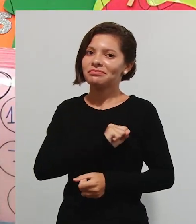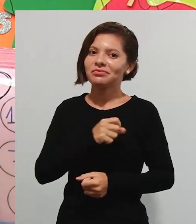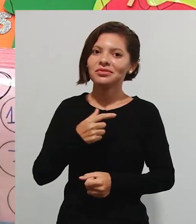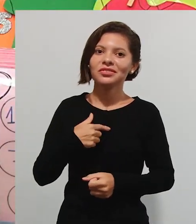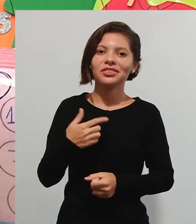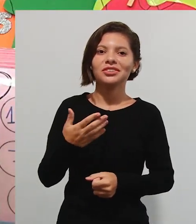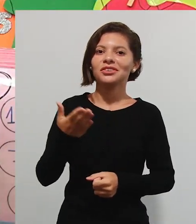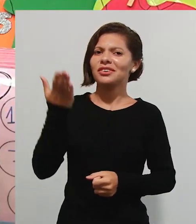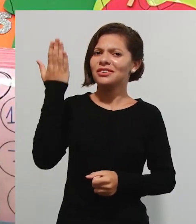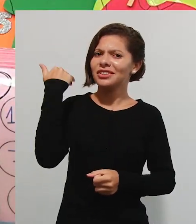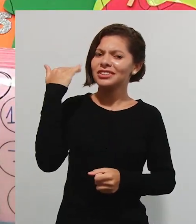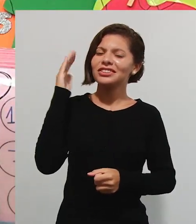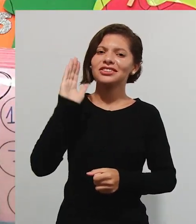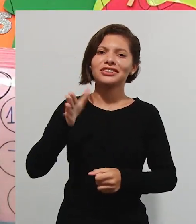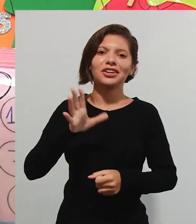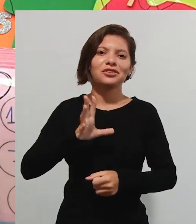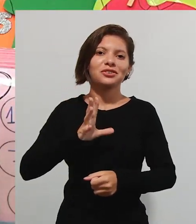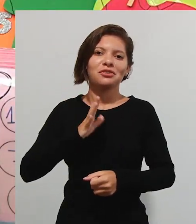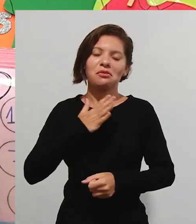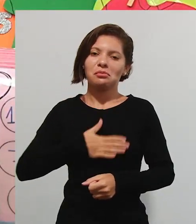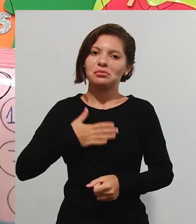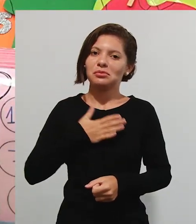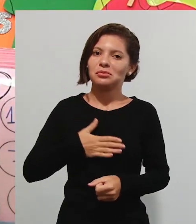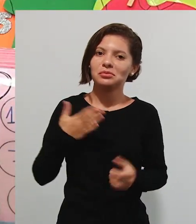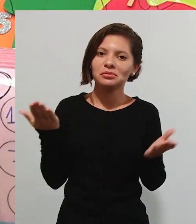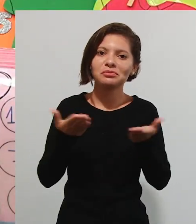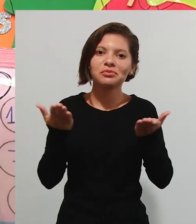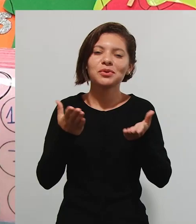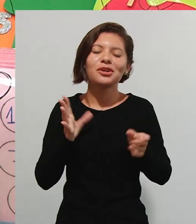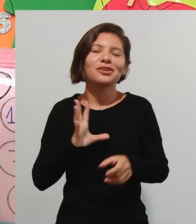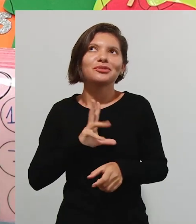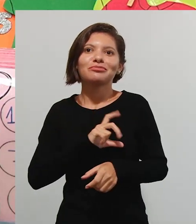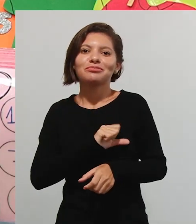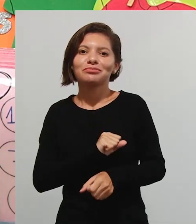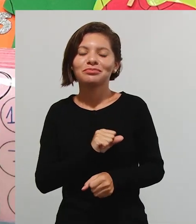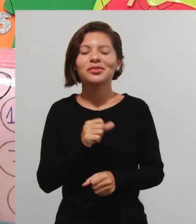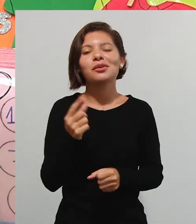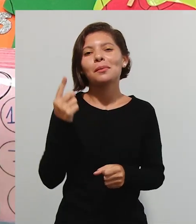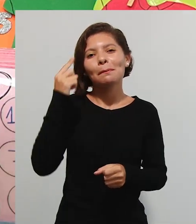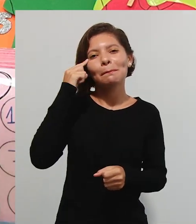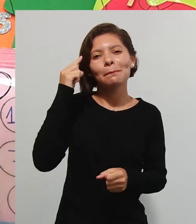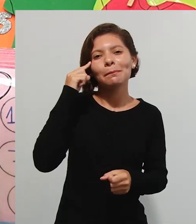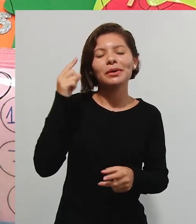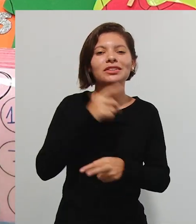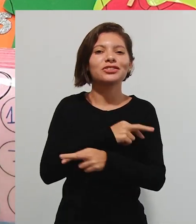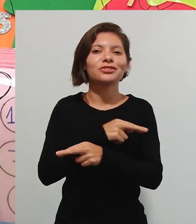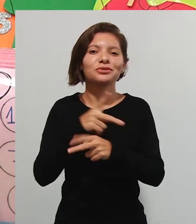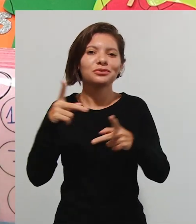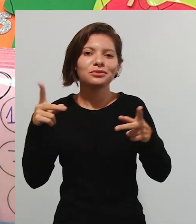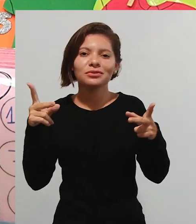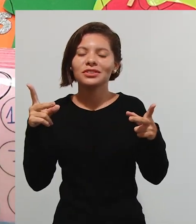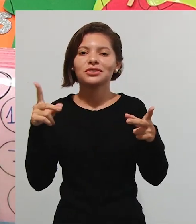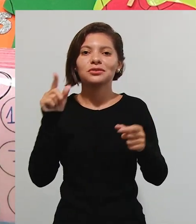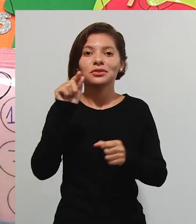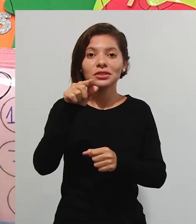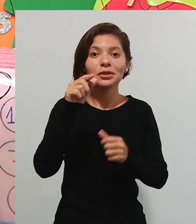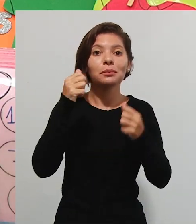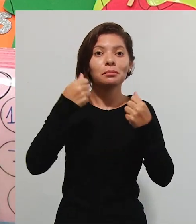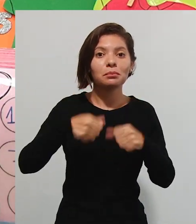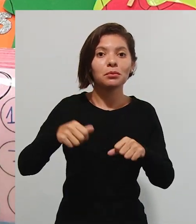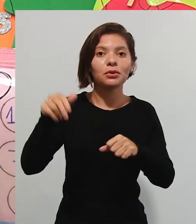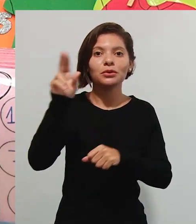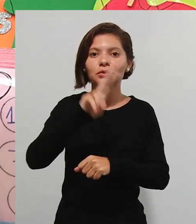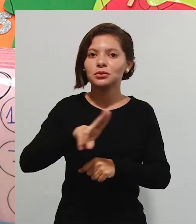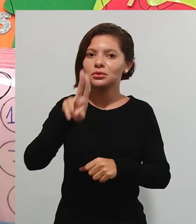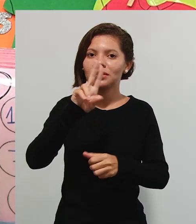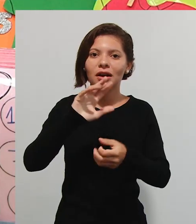Bom, eu já gostava de massinha de modelar, agora eu gosto mais ainda. Então, pense, olha, as possibilidades que um material simples e que